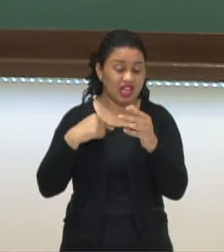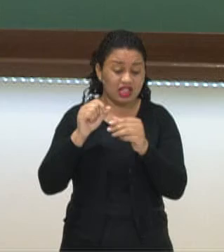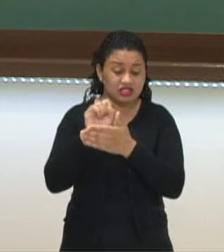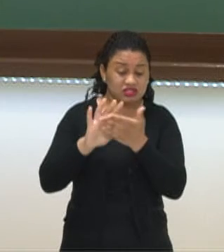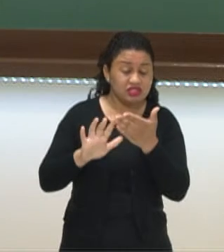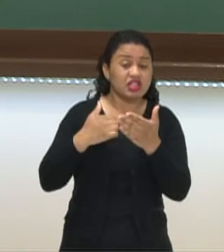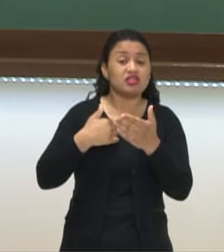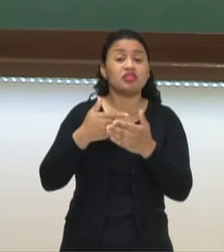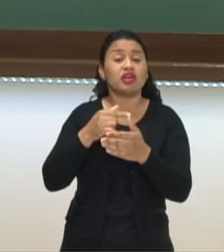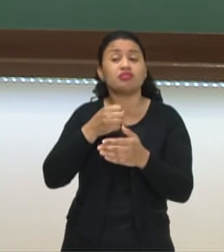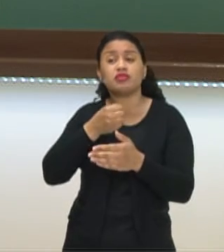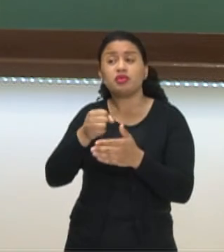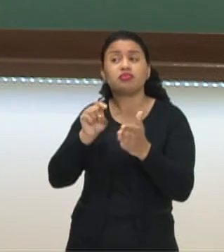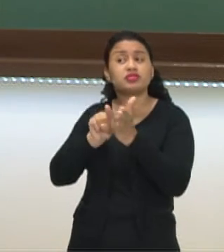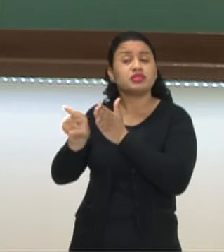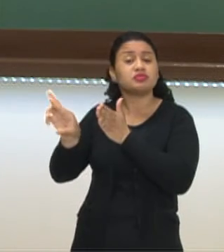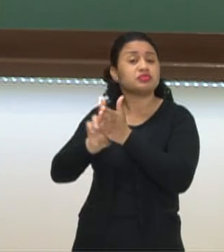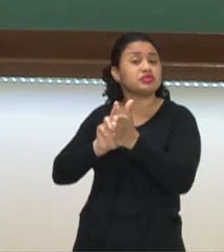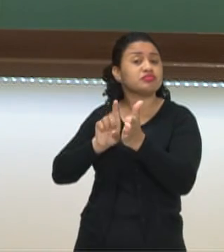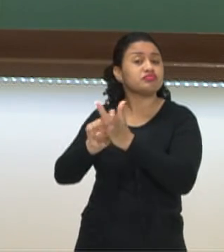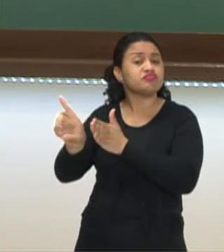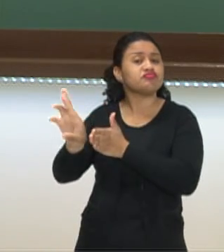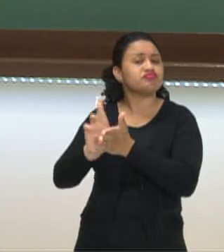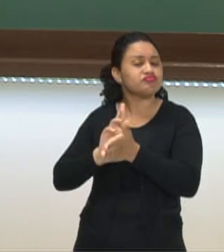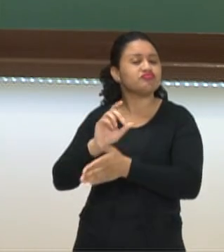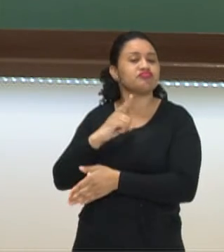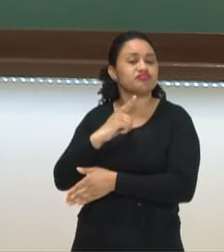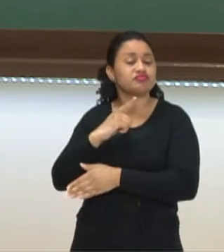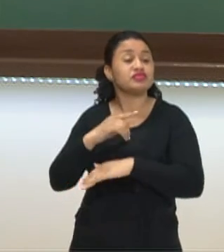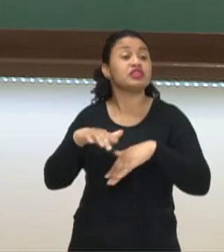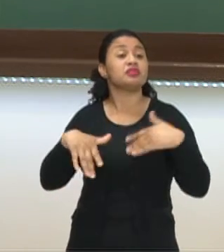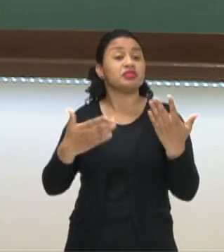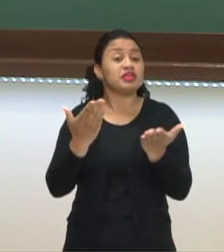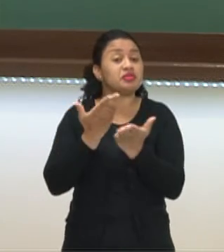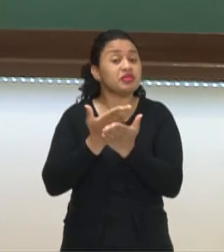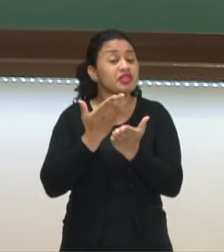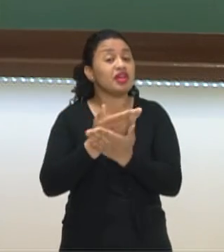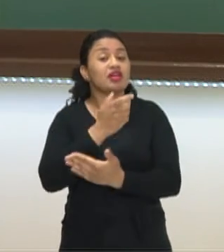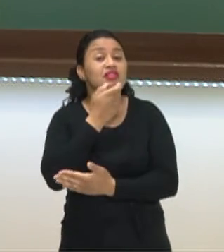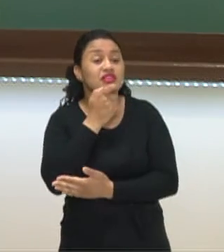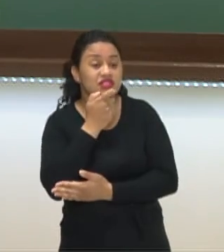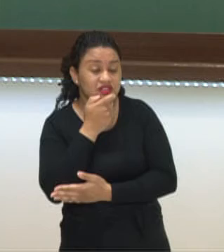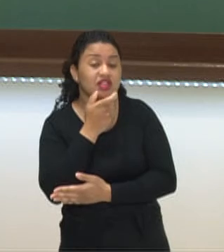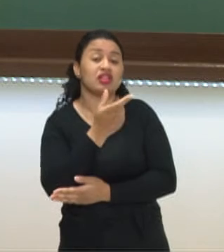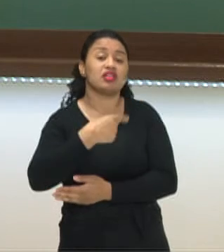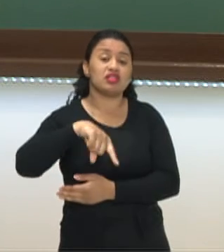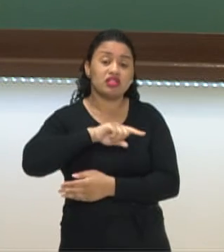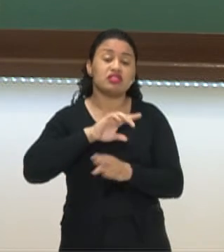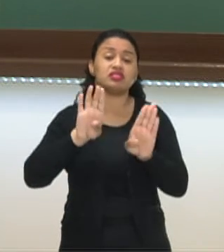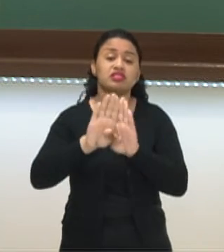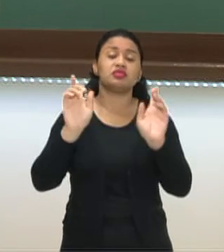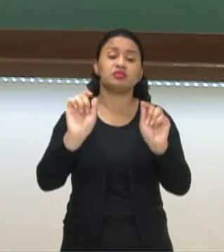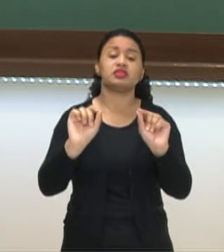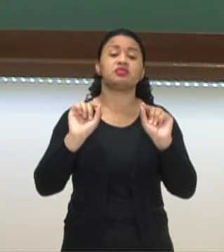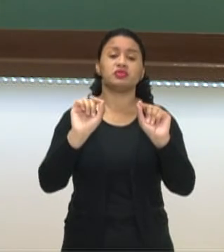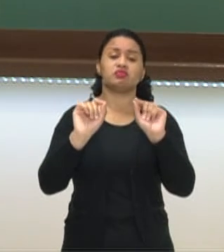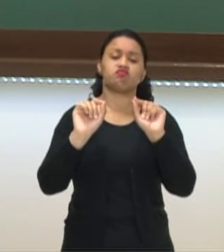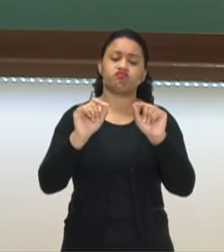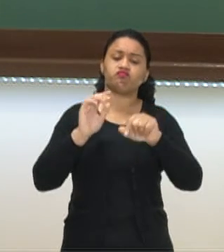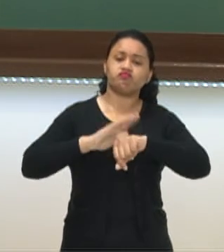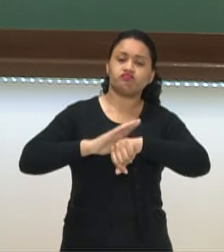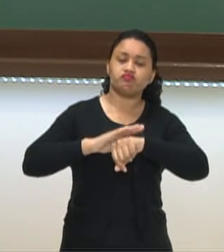de entrevistar alguém. Mesmo sendo na aulinha de inglês, nós podemos sim, nesse